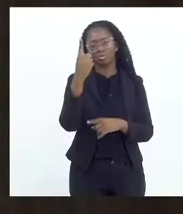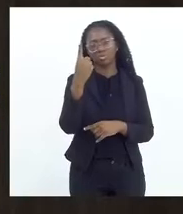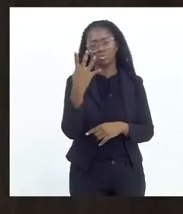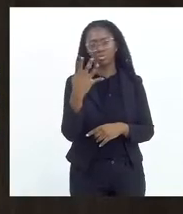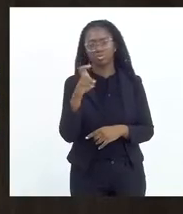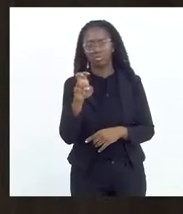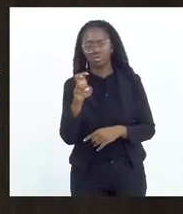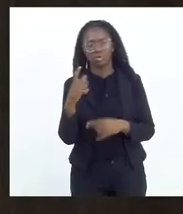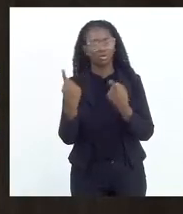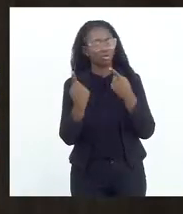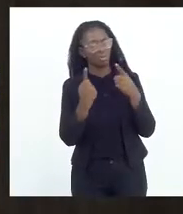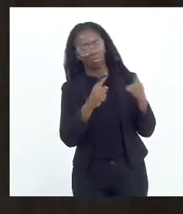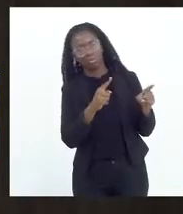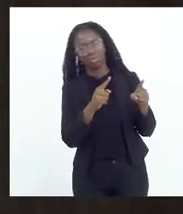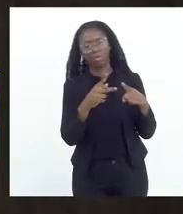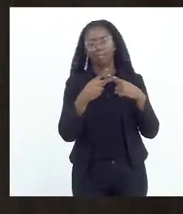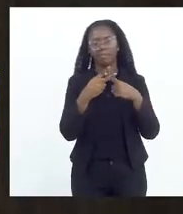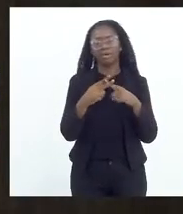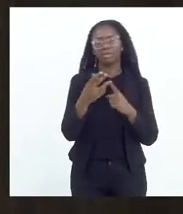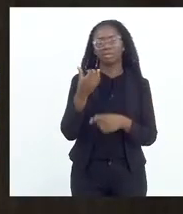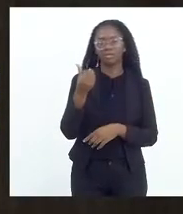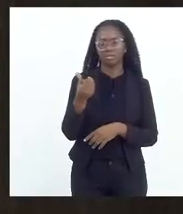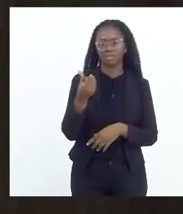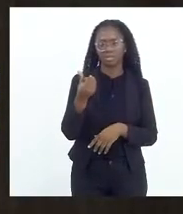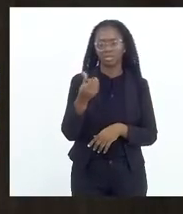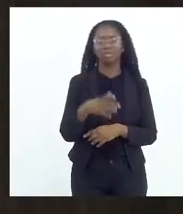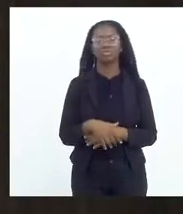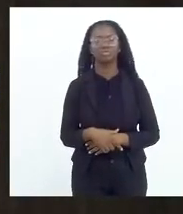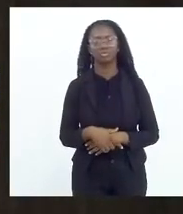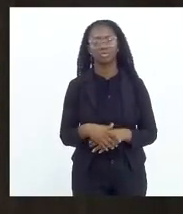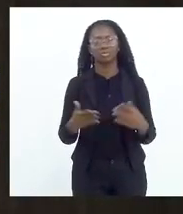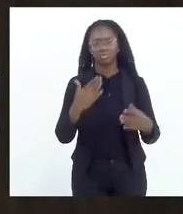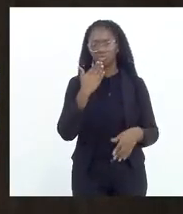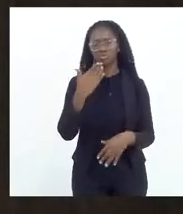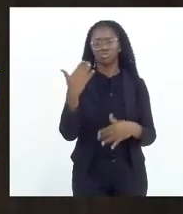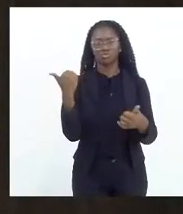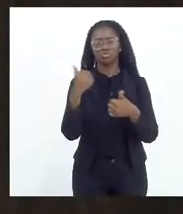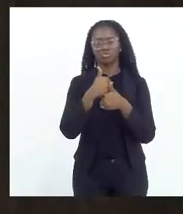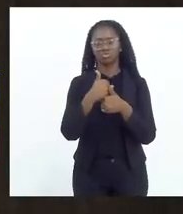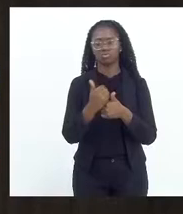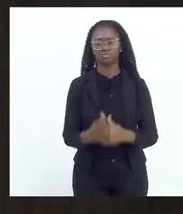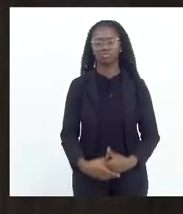5, contrária à emenda 6, concluindo por substitutivo.